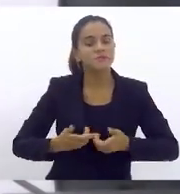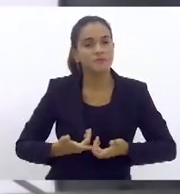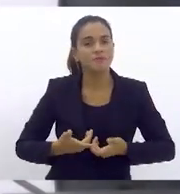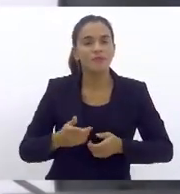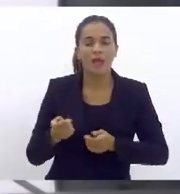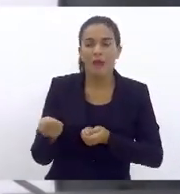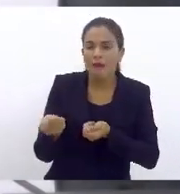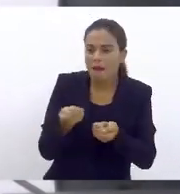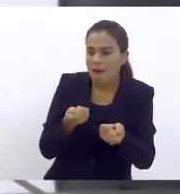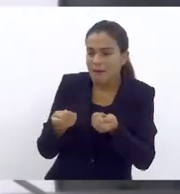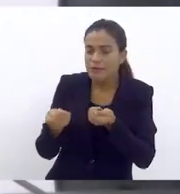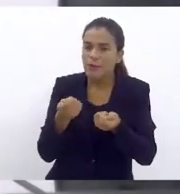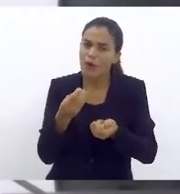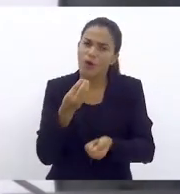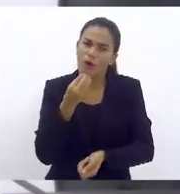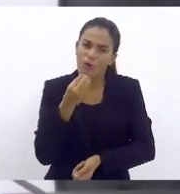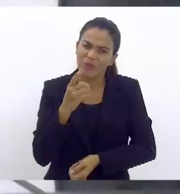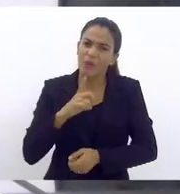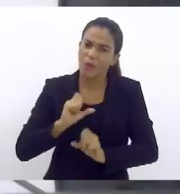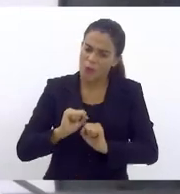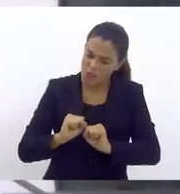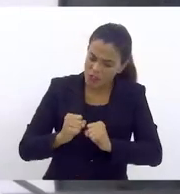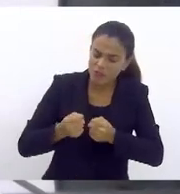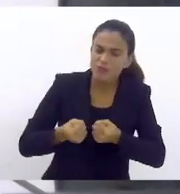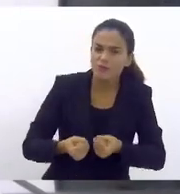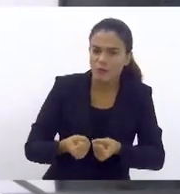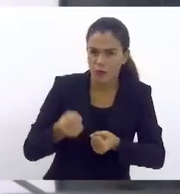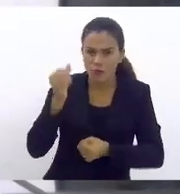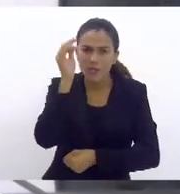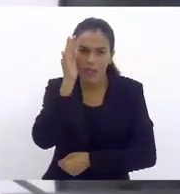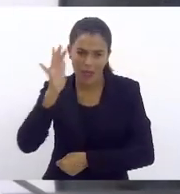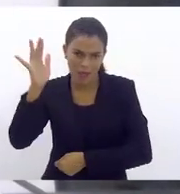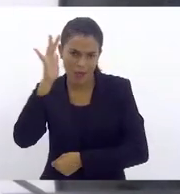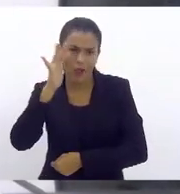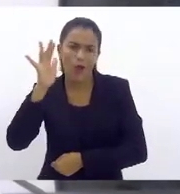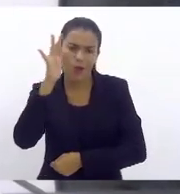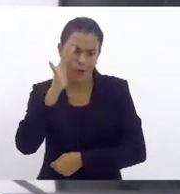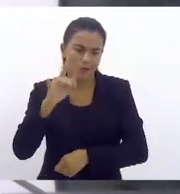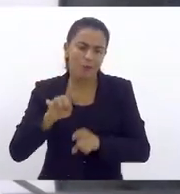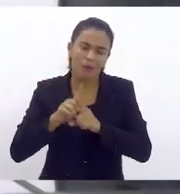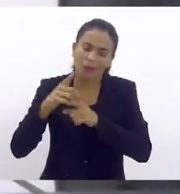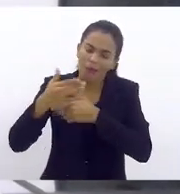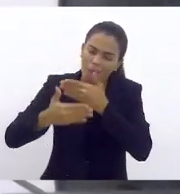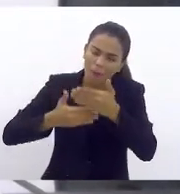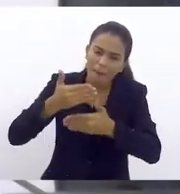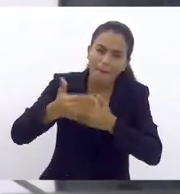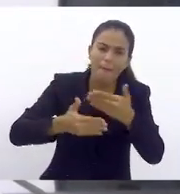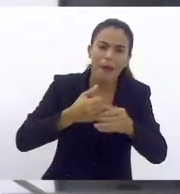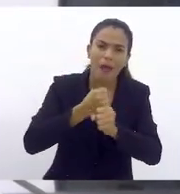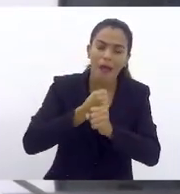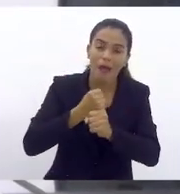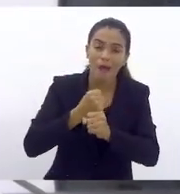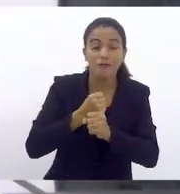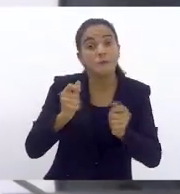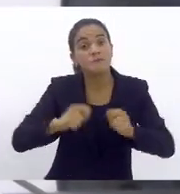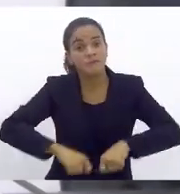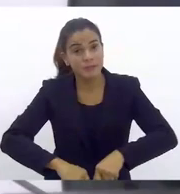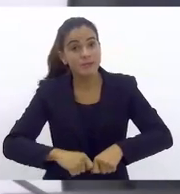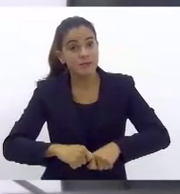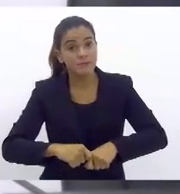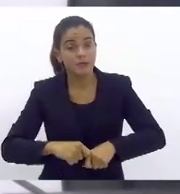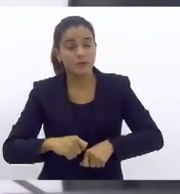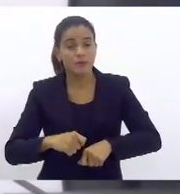articular Claro ele é todo o esforço também teórico conceitual que foi desenvolvido ao longo de muitos anos mas foi possível então